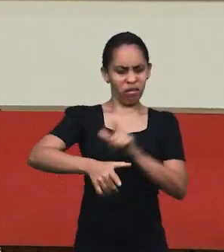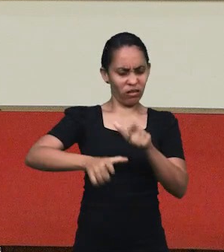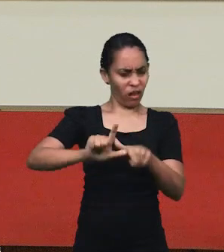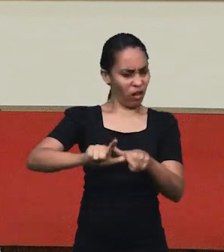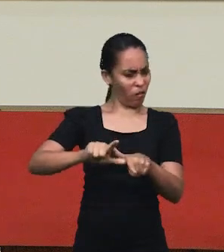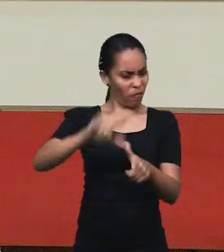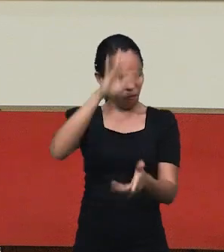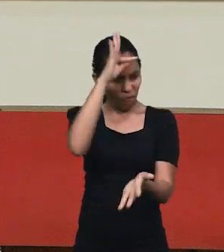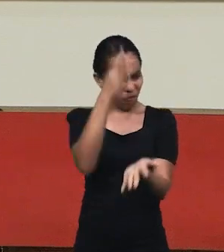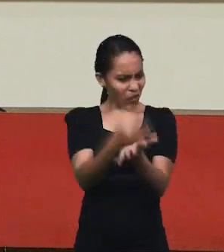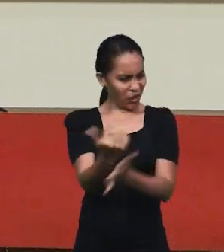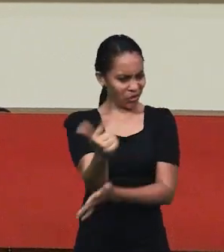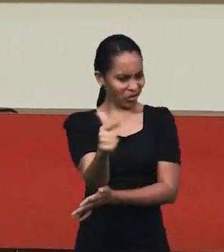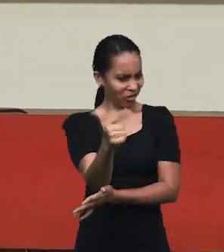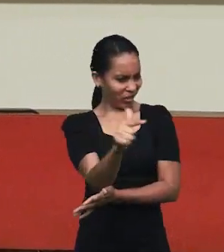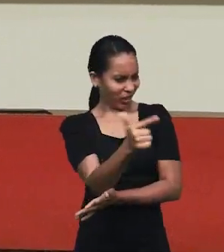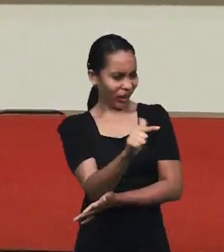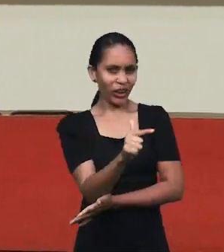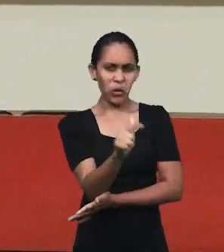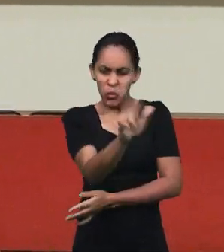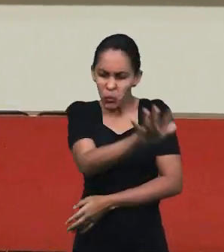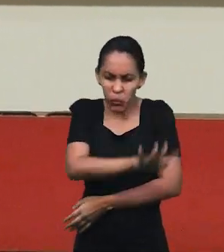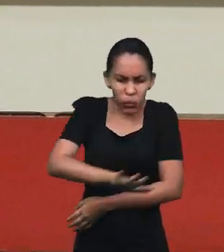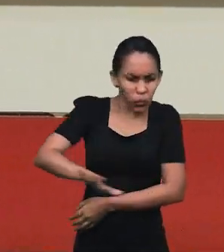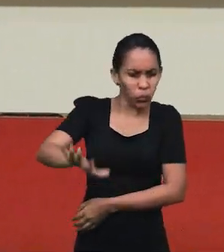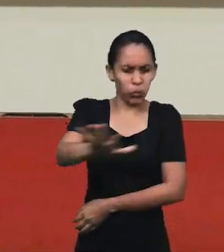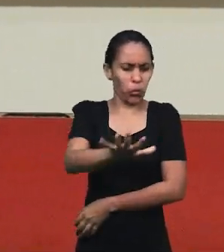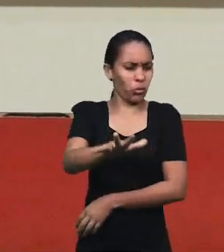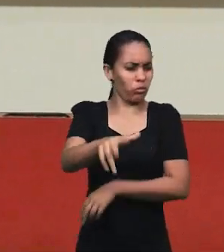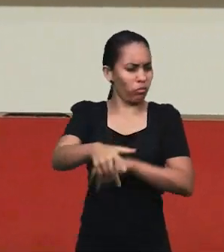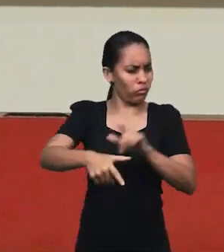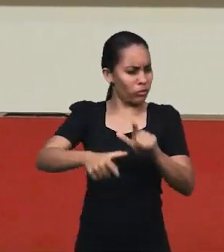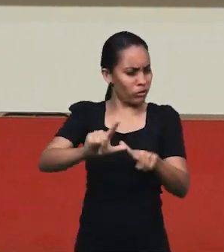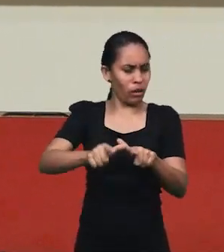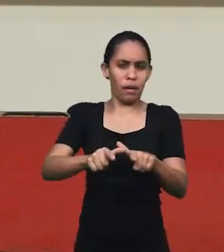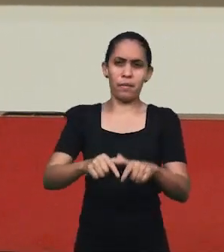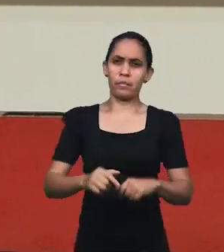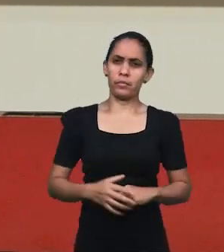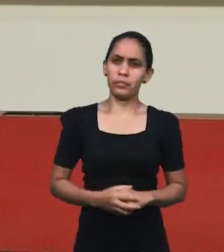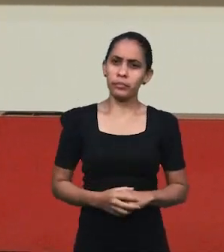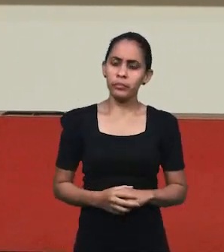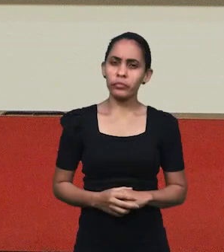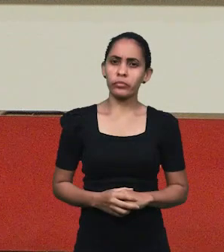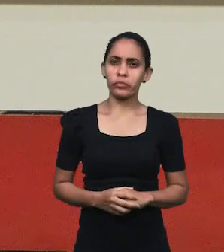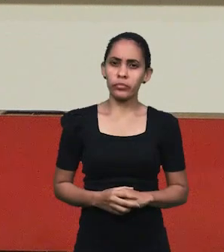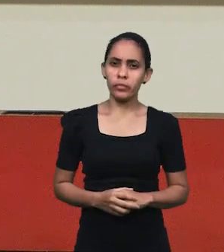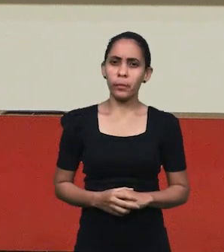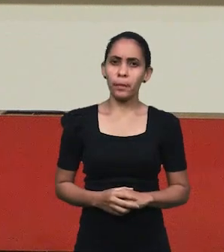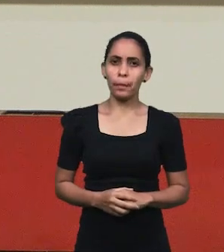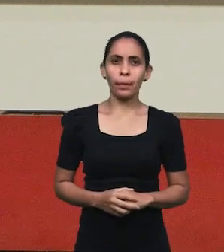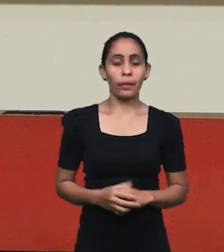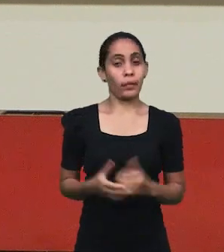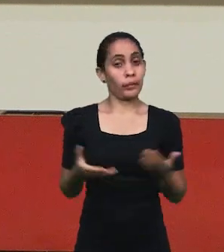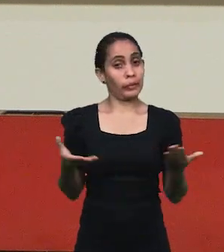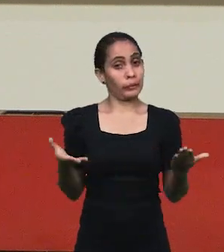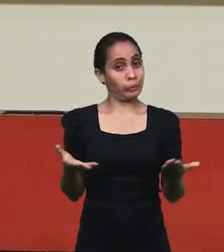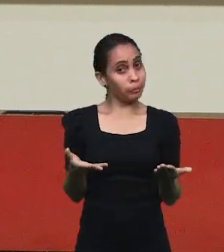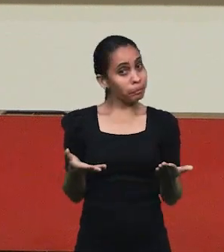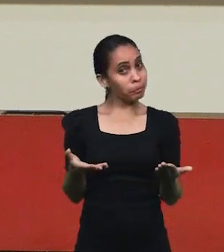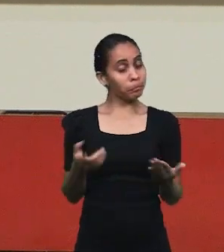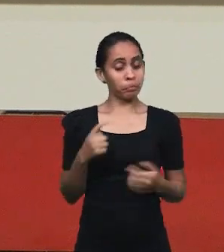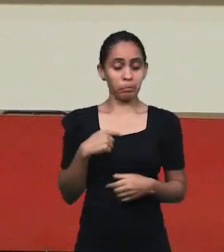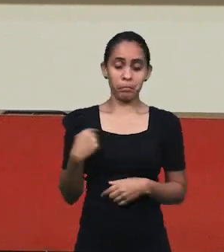todo Israel, no contento da fé. Todo Israel no contento da fé. Por